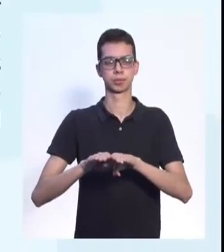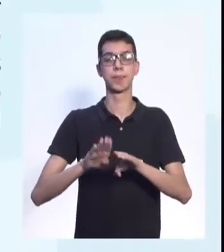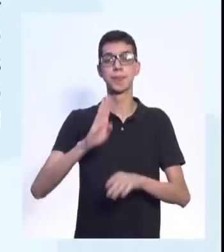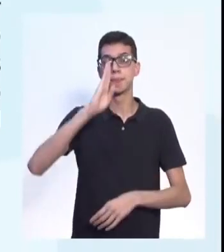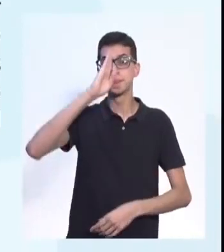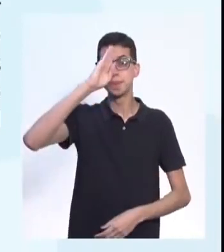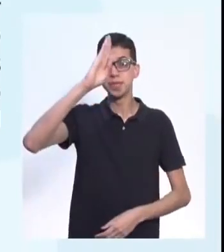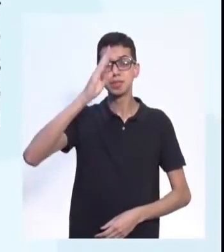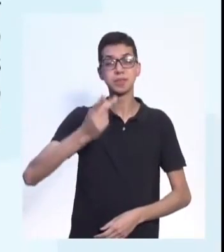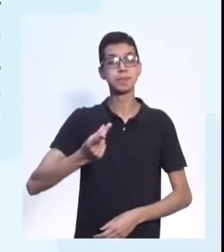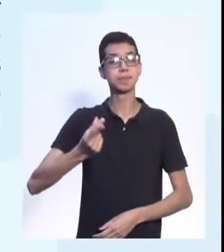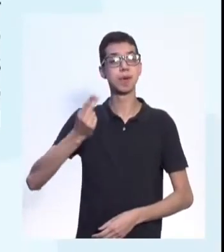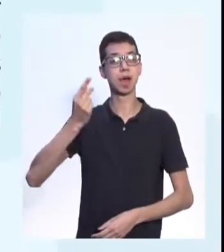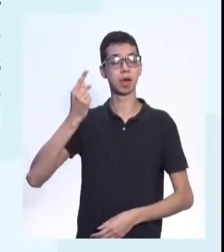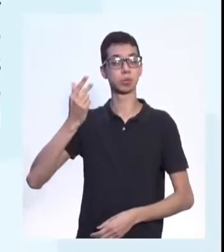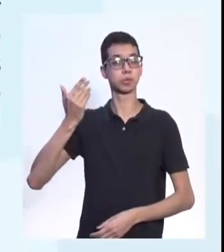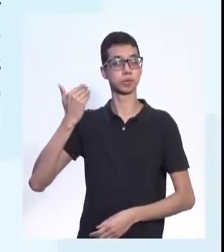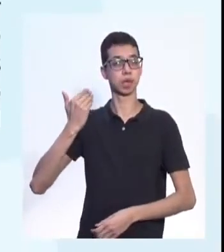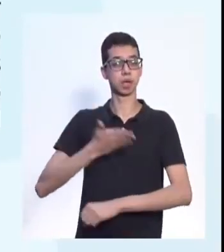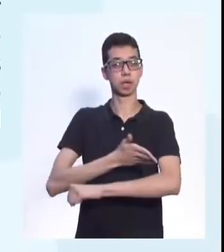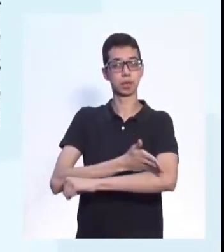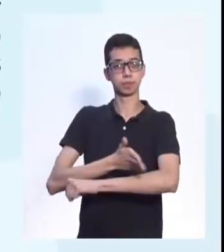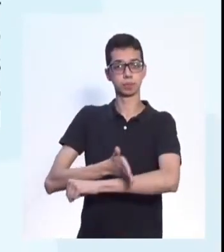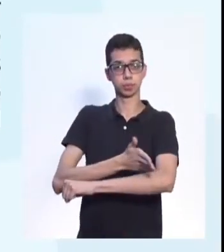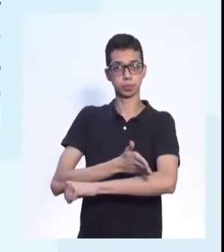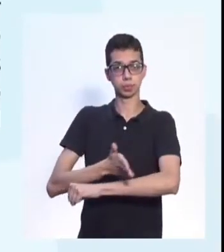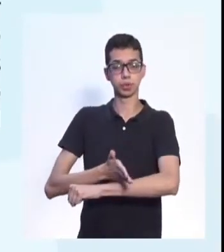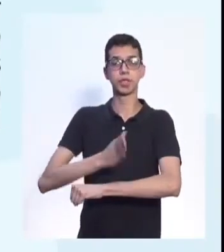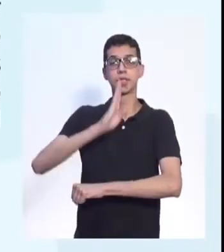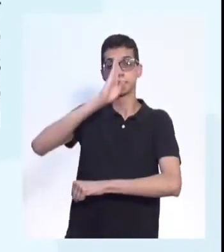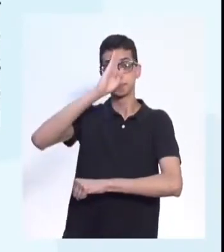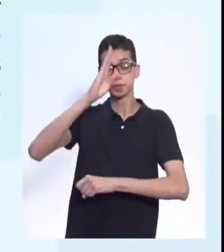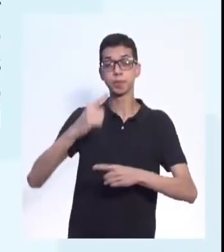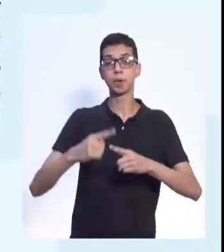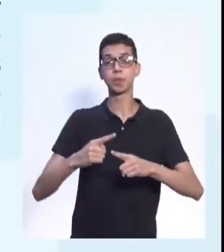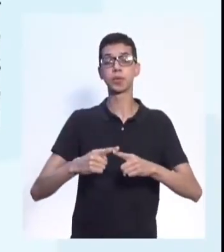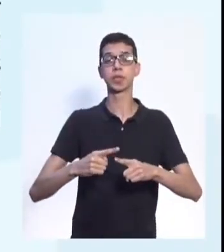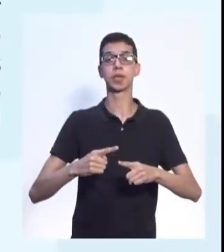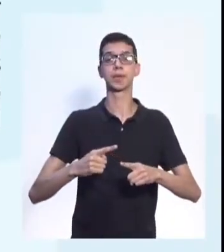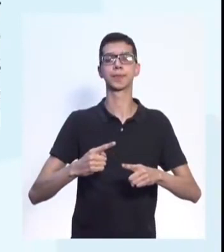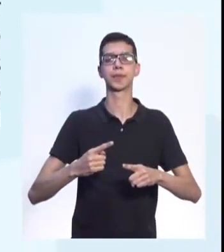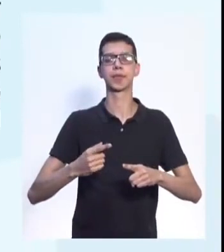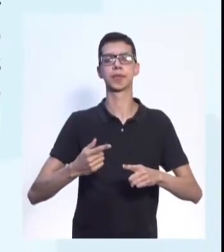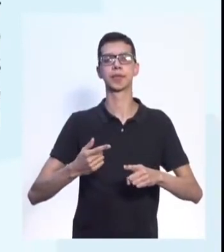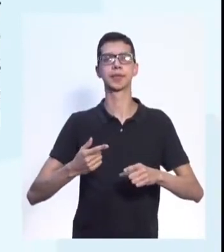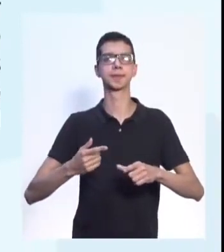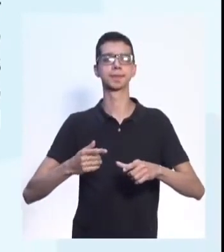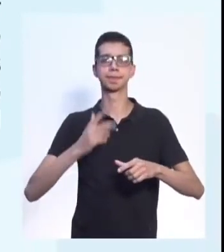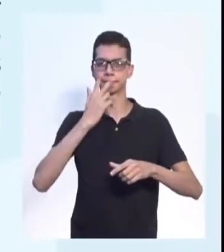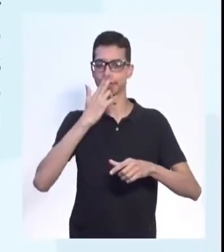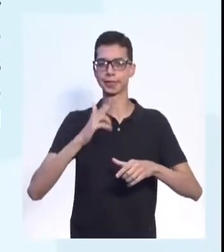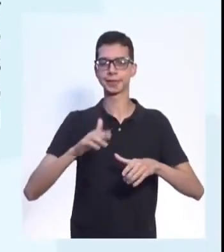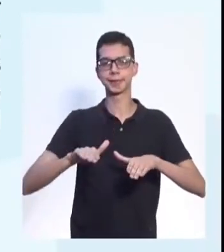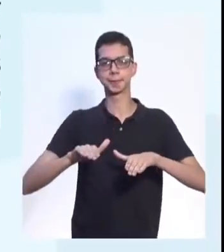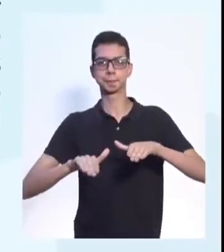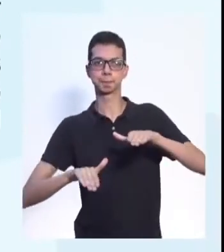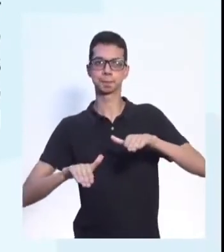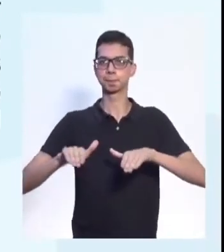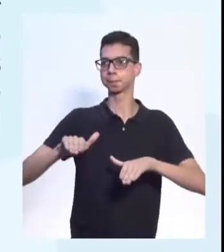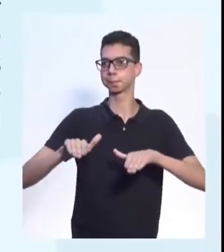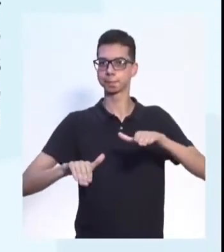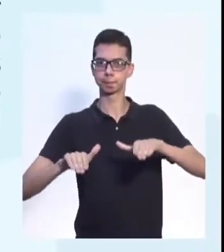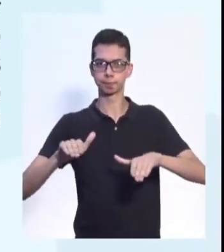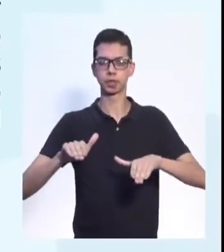época, e principalmente a equidade social entre negros e brancos, tá? Aí eles vão surgir com mais intensidade,